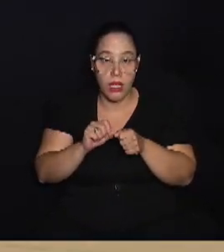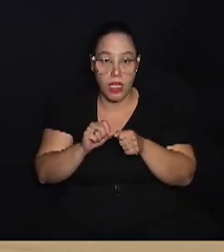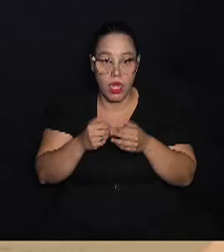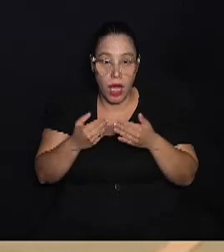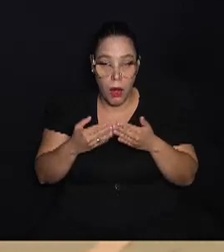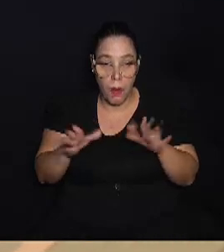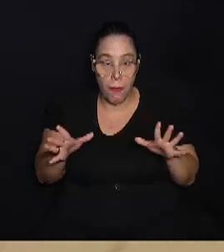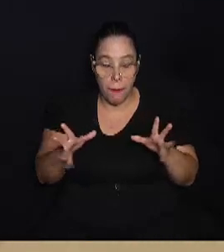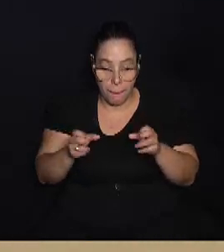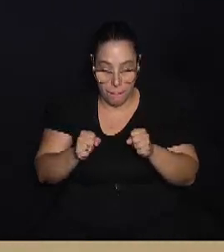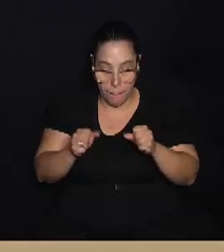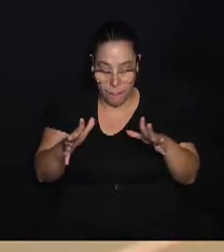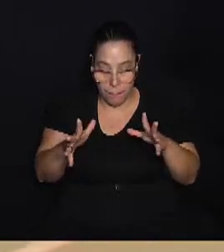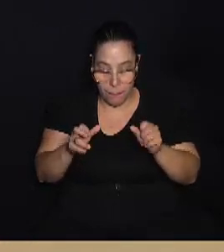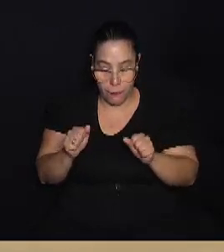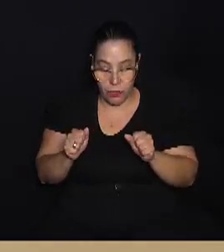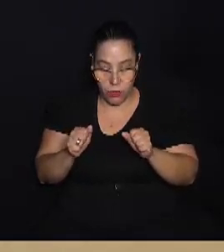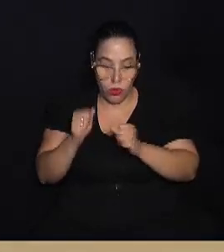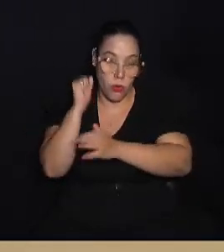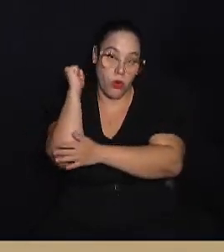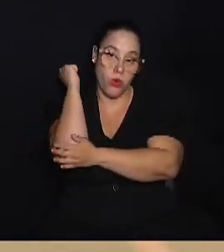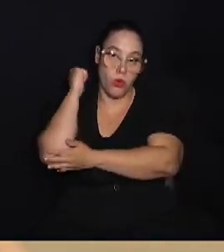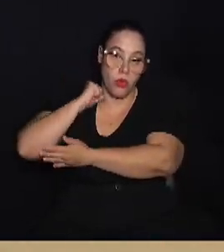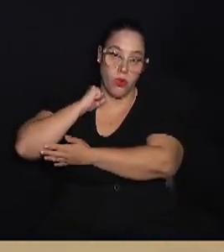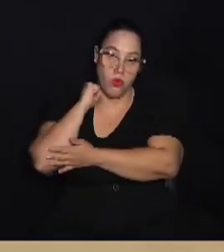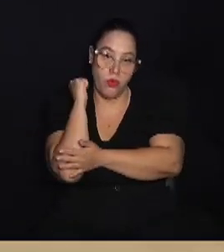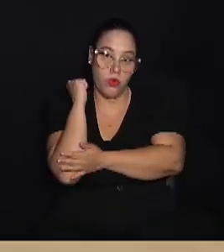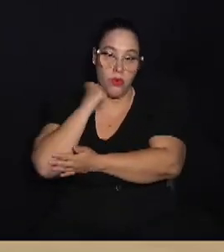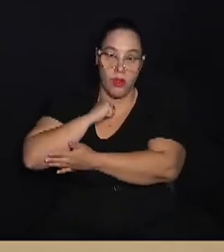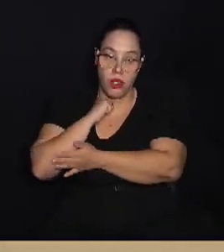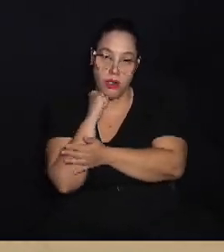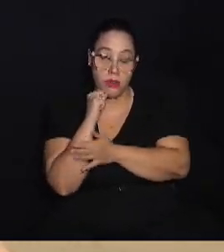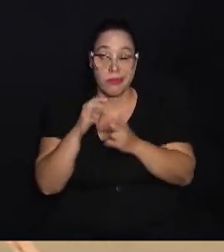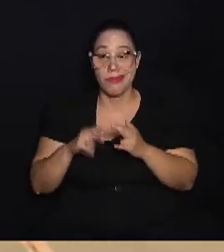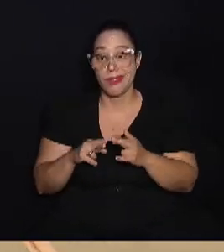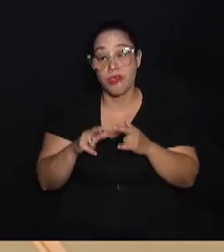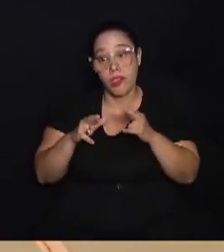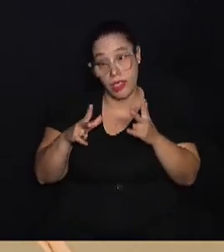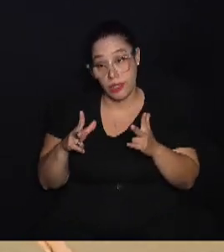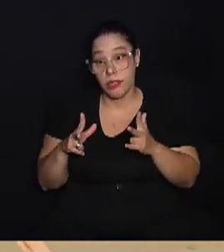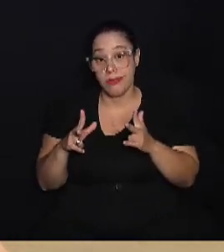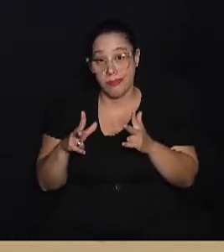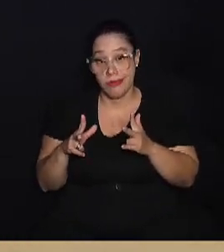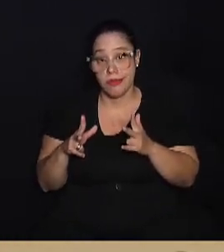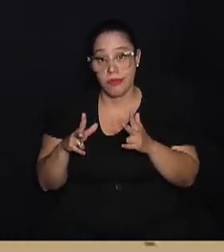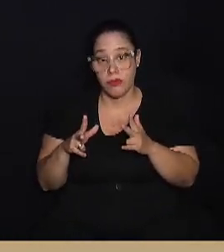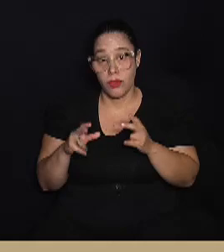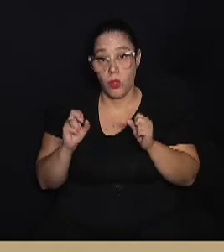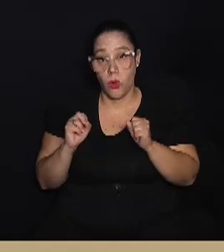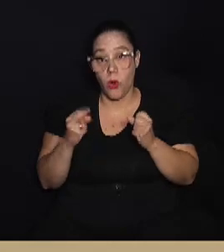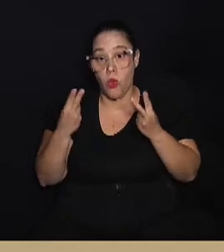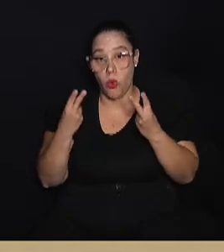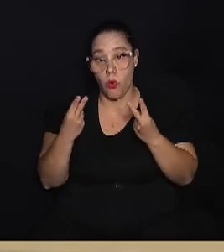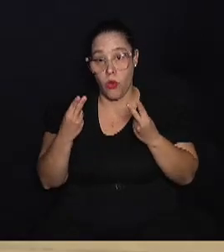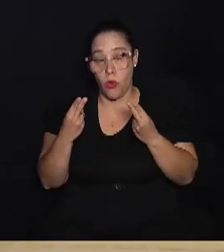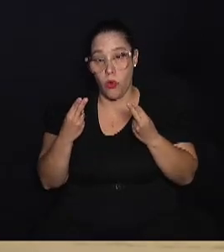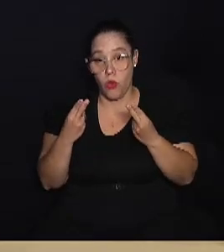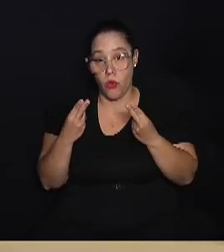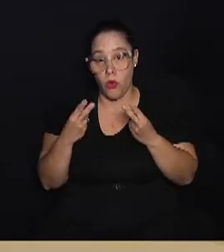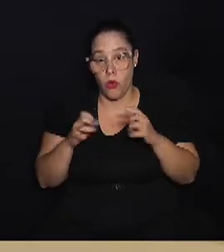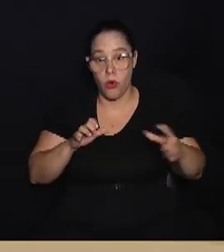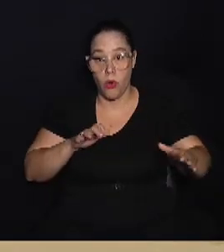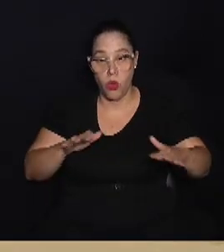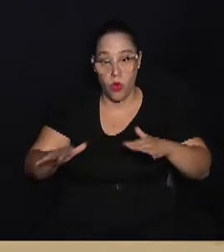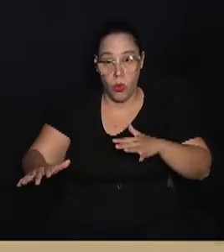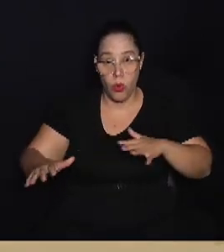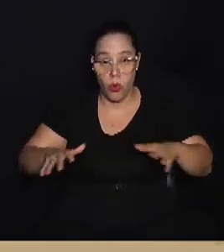fechar a mão, outros conseguem abrir e fechar o cotovelo em diferentes ângulos. Isso, ou tem atletas que conseguem controlar a cadeira